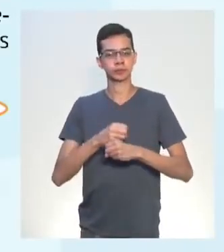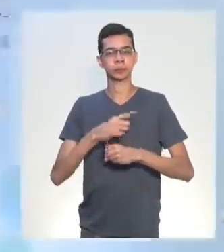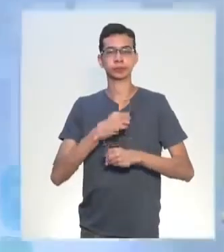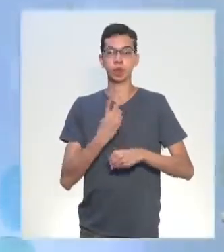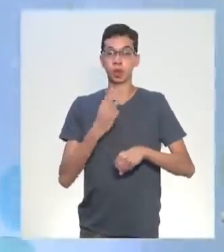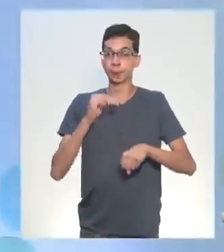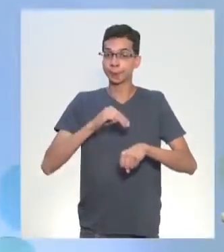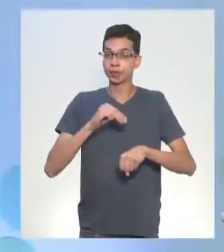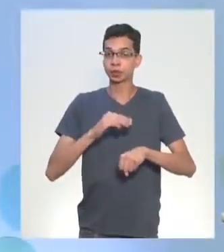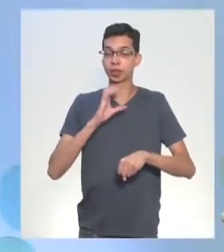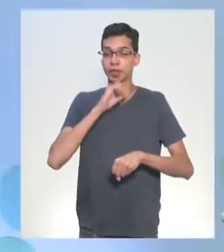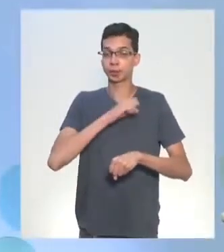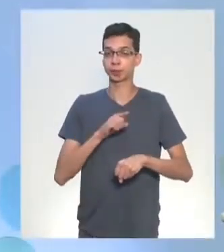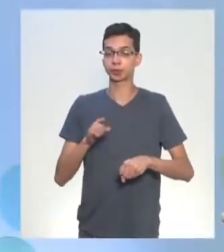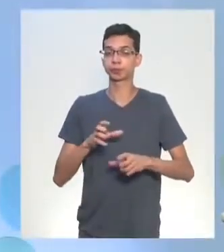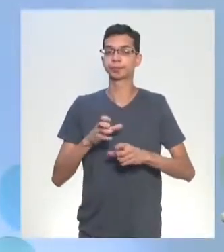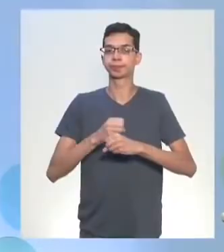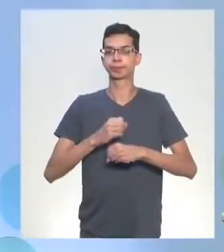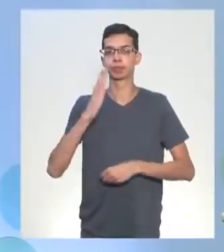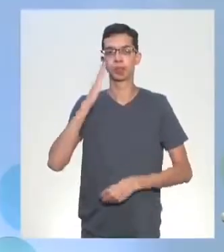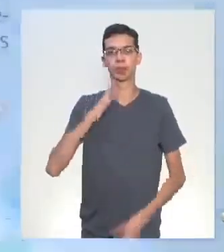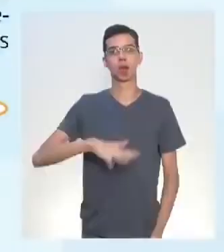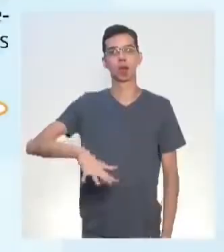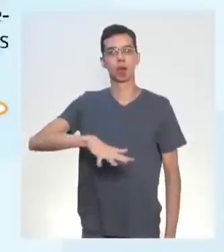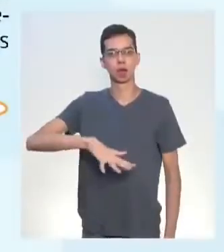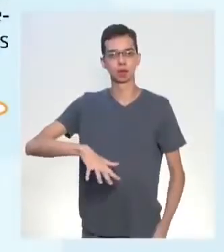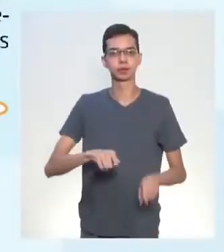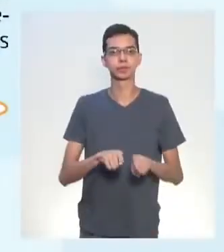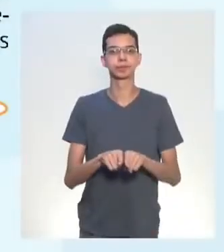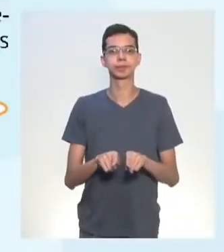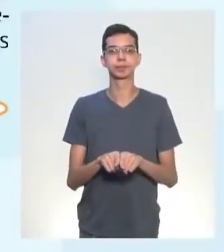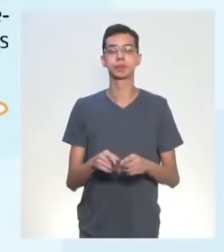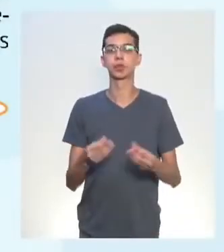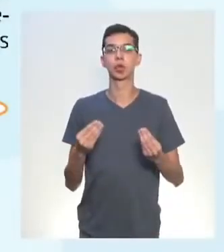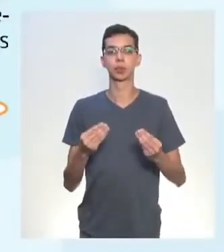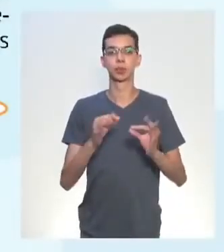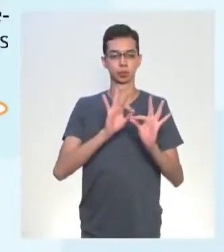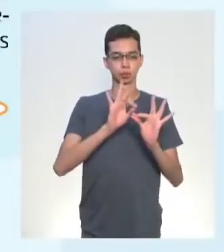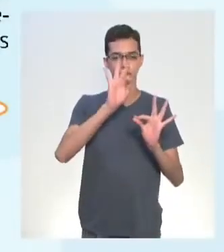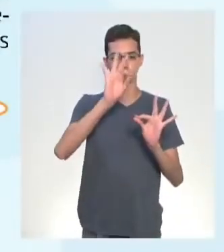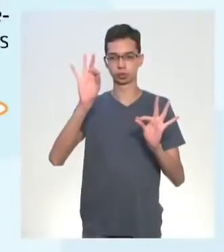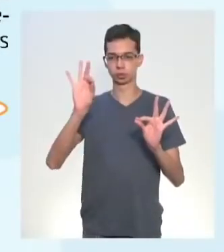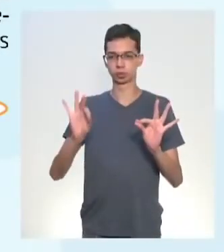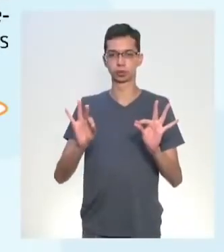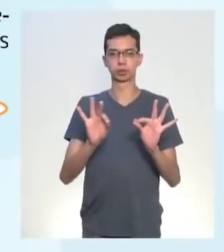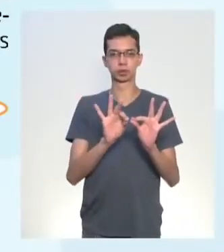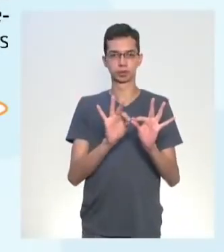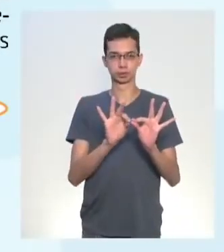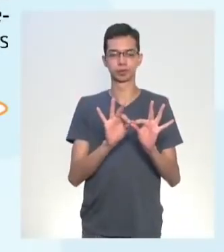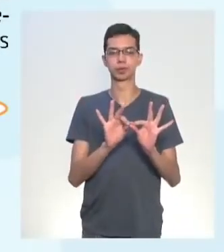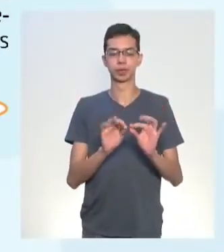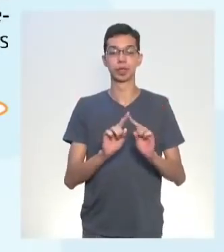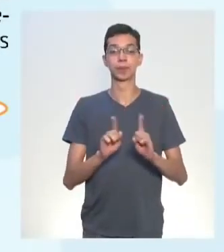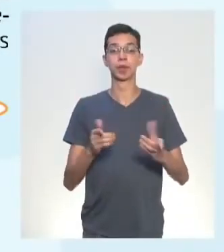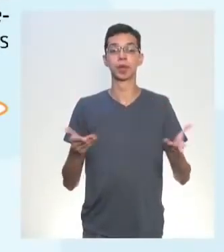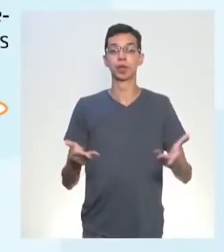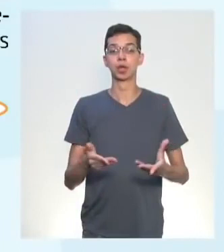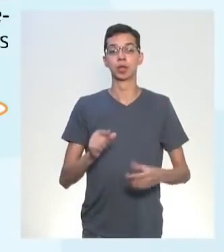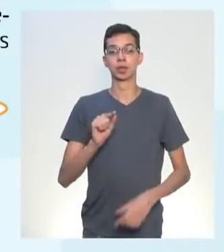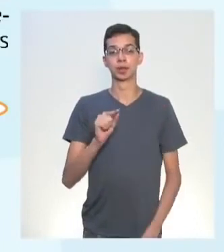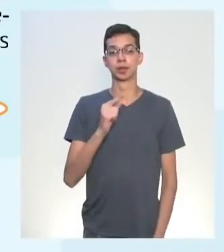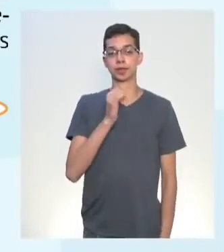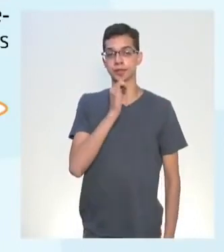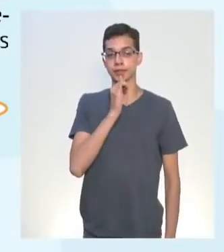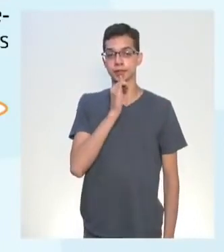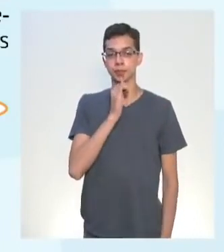para calcular a área e o perímetro dessa figura, só que agora a gente vai chamar o lado de 2 décimos e o outro lado